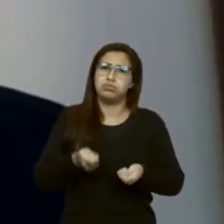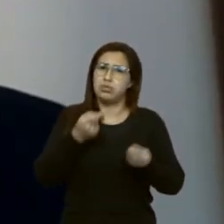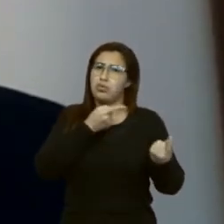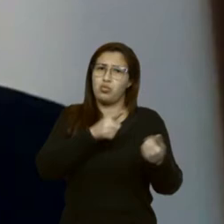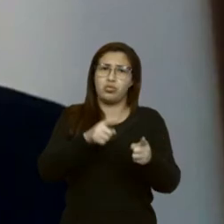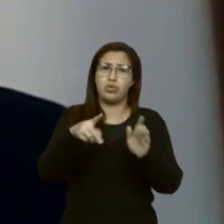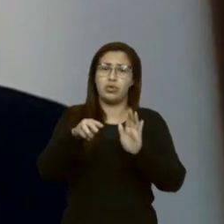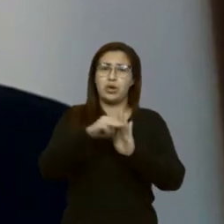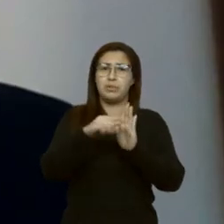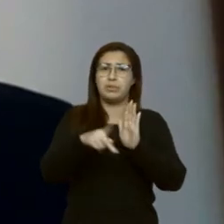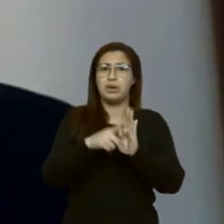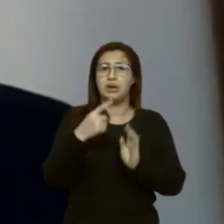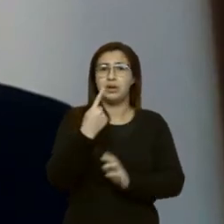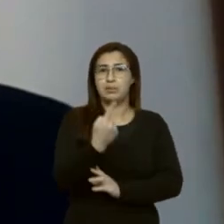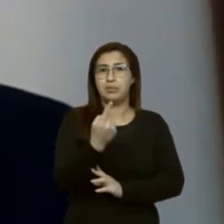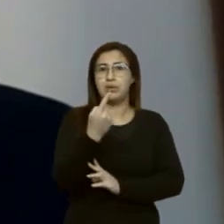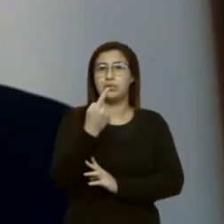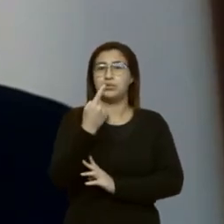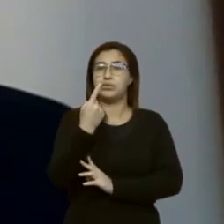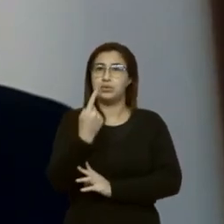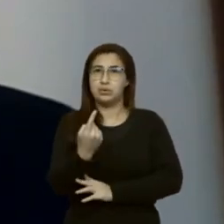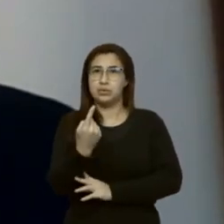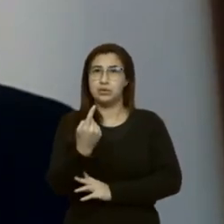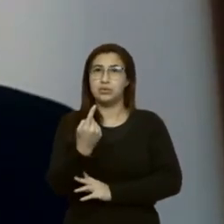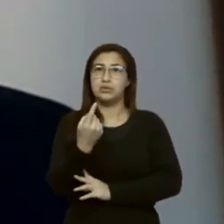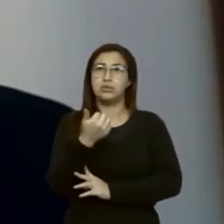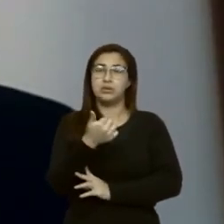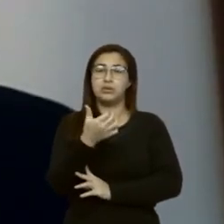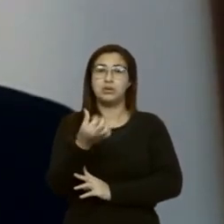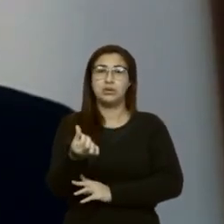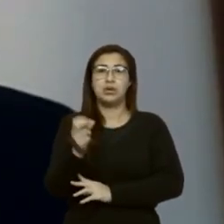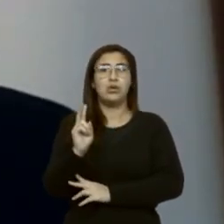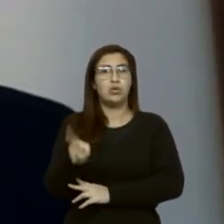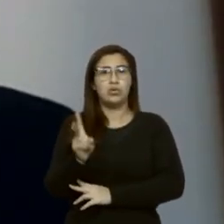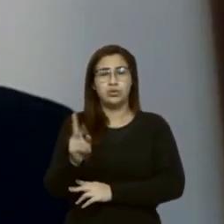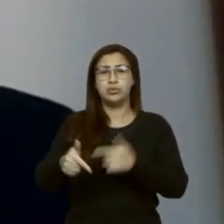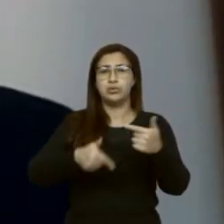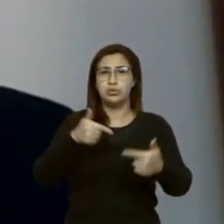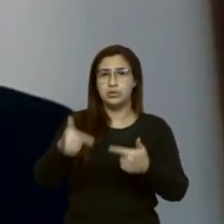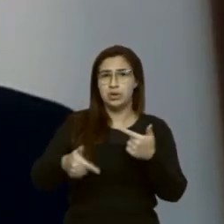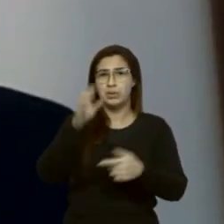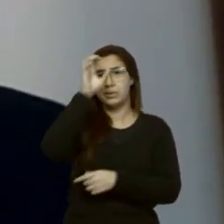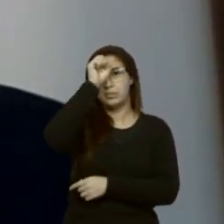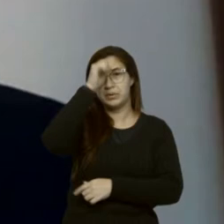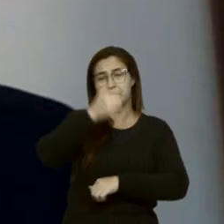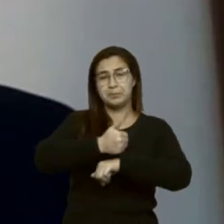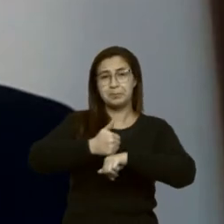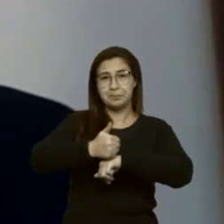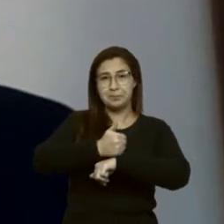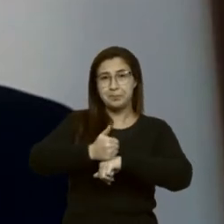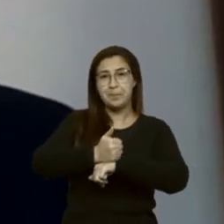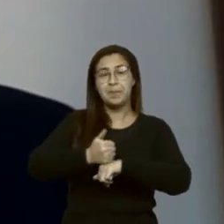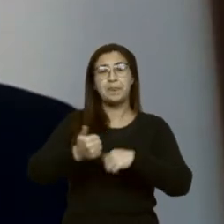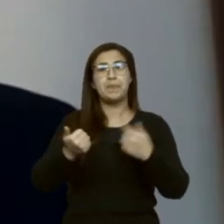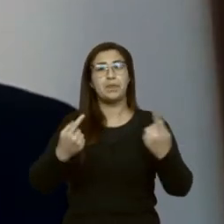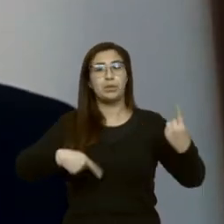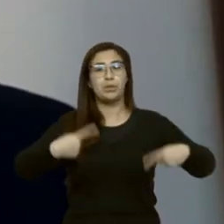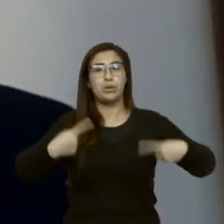MP 1116 e dê prosseguimento ao Grupo de Trabalho da Aprendizagem Profissional, que está